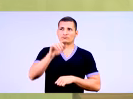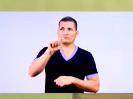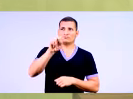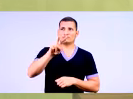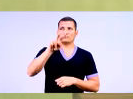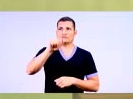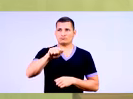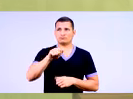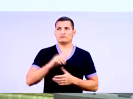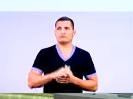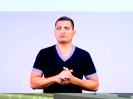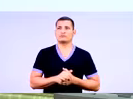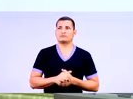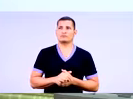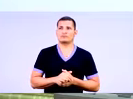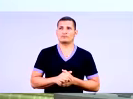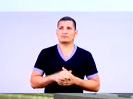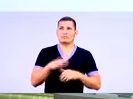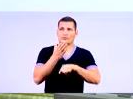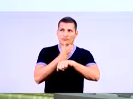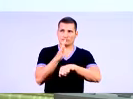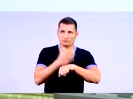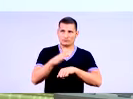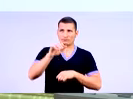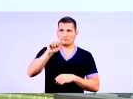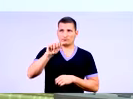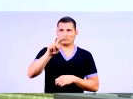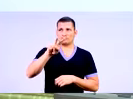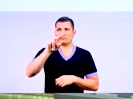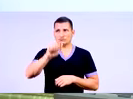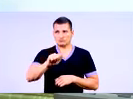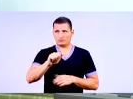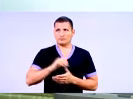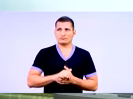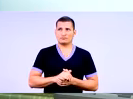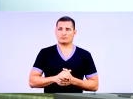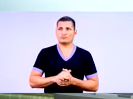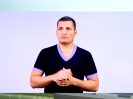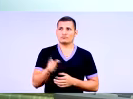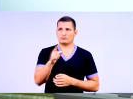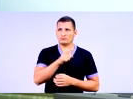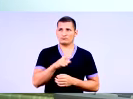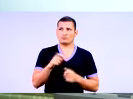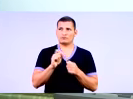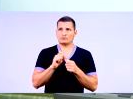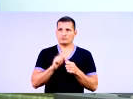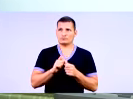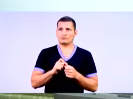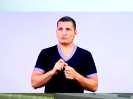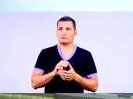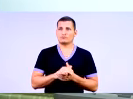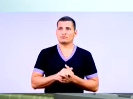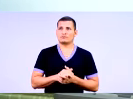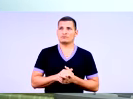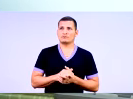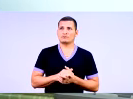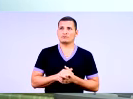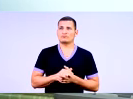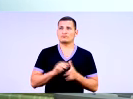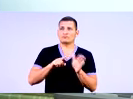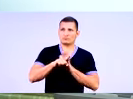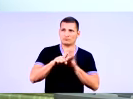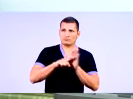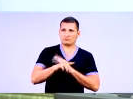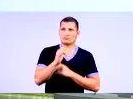frases. Ok. As atividades do ambiente virtual, geralmente vocês vão fazer esses questionamentos aos